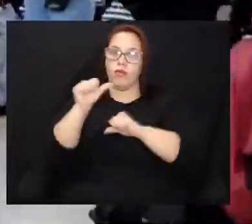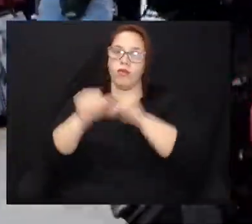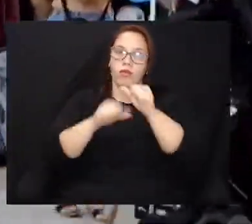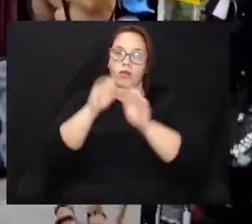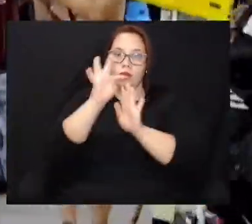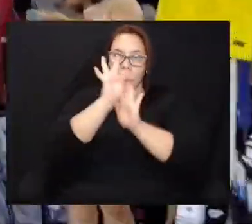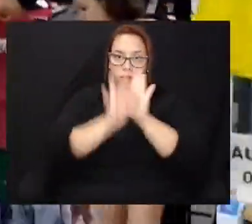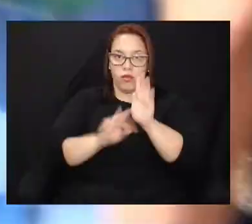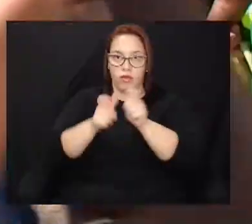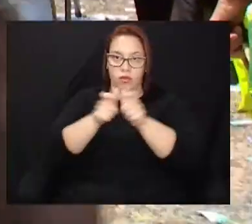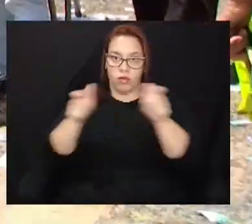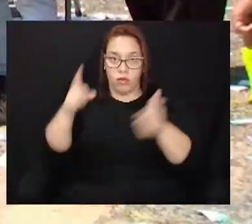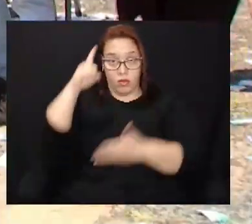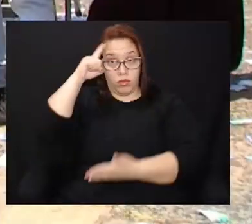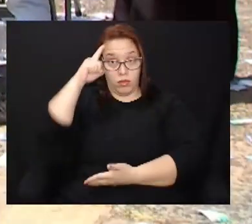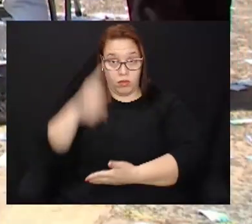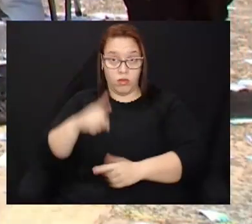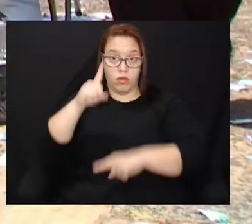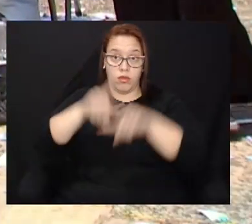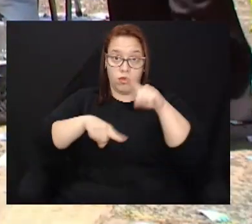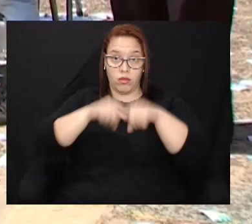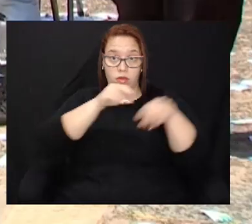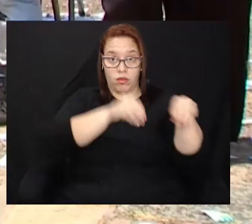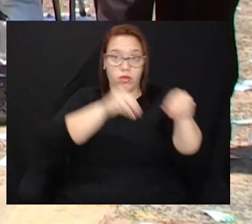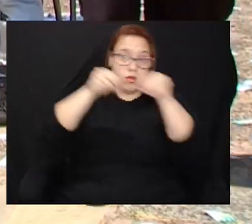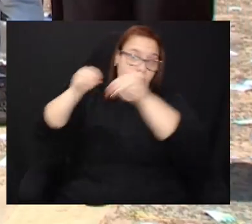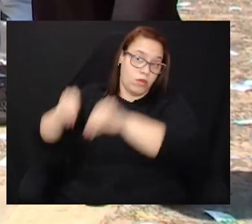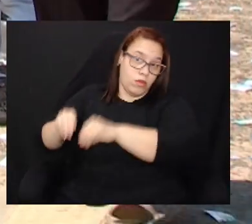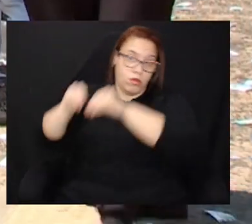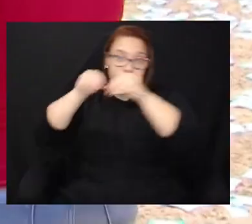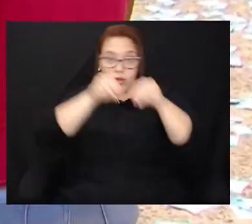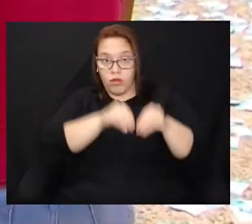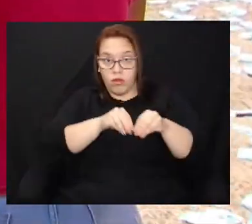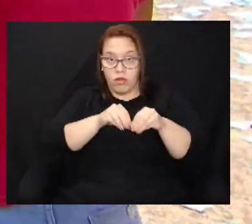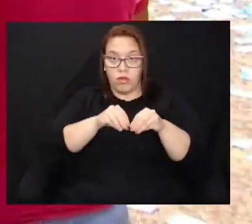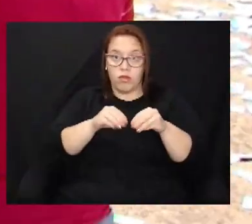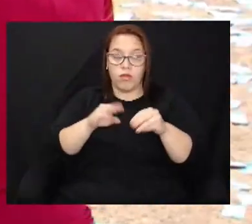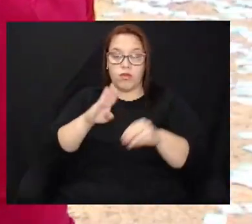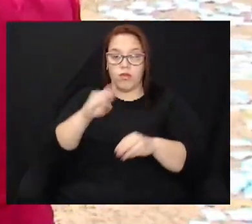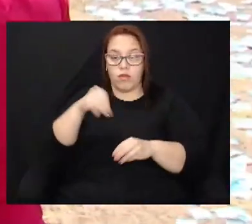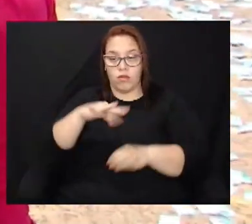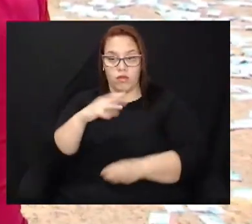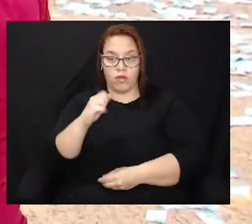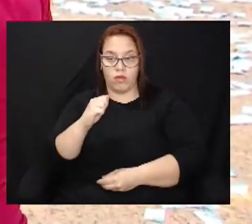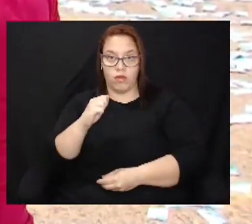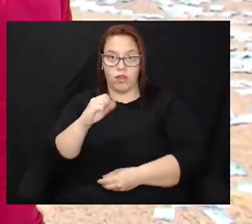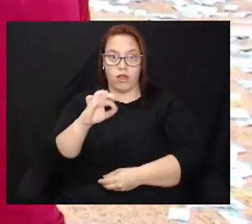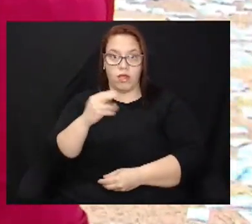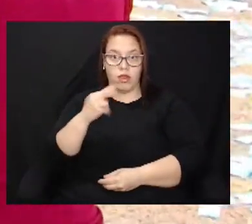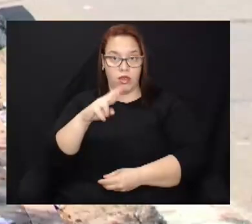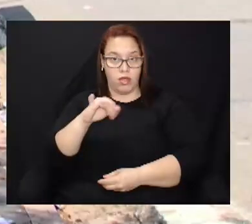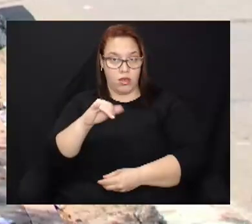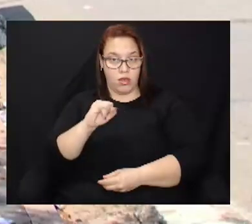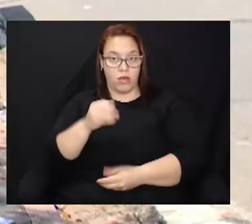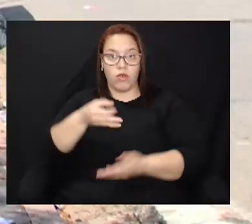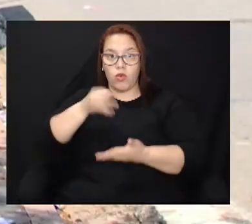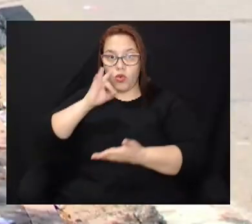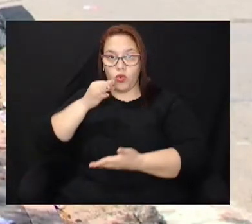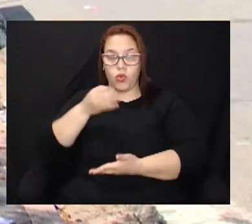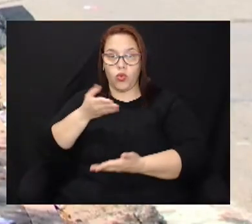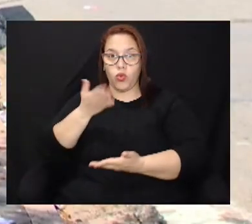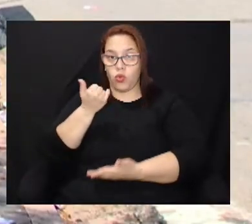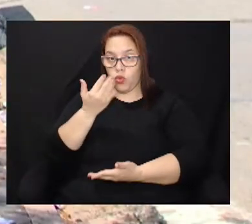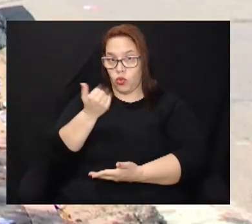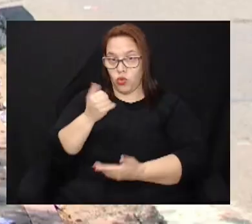amplia a definição de equipamentos removíveis, incluindo bancas, trailers, food trucks, tabuleiros e